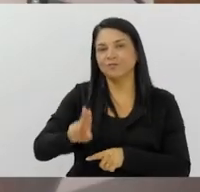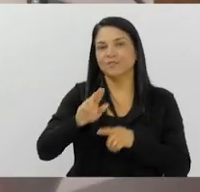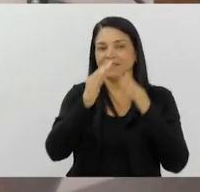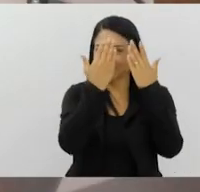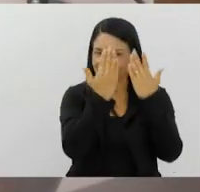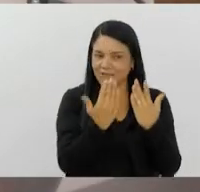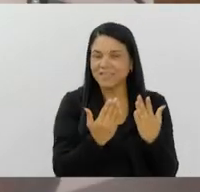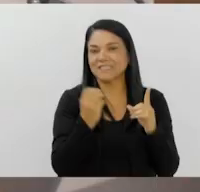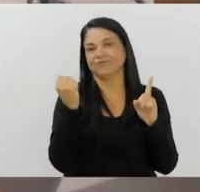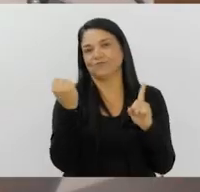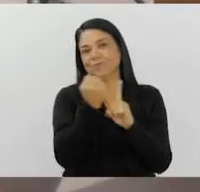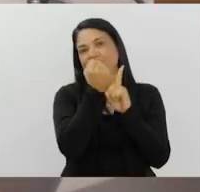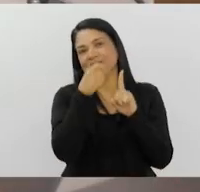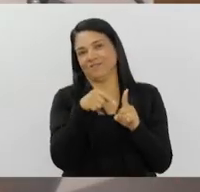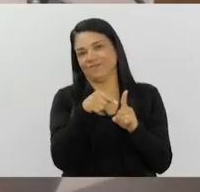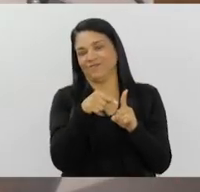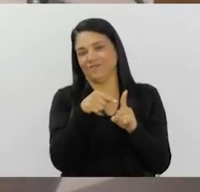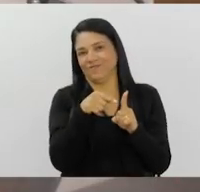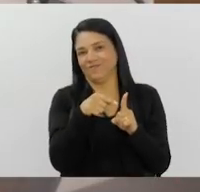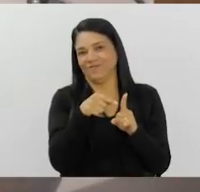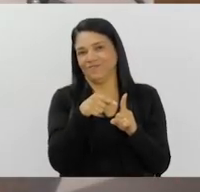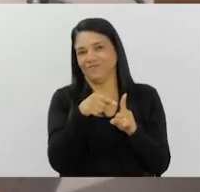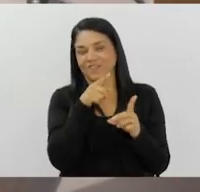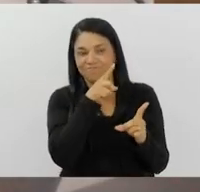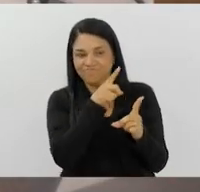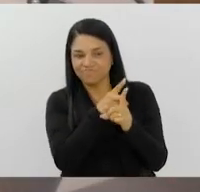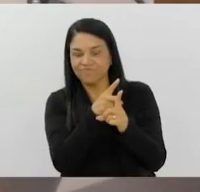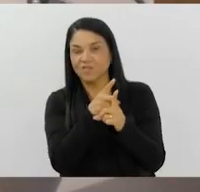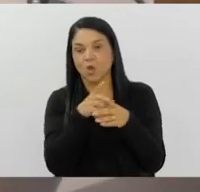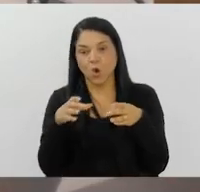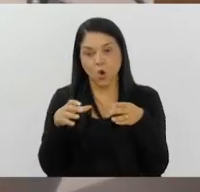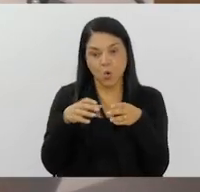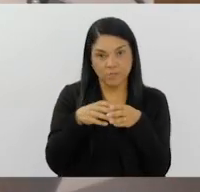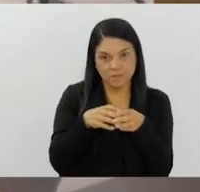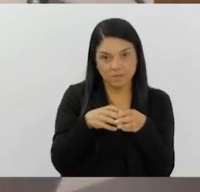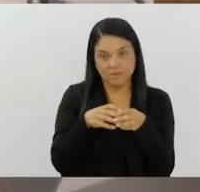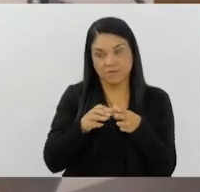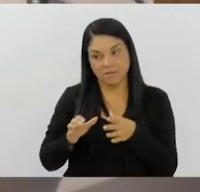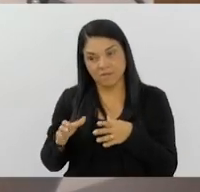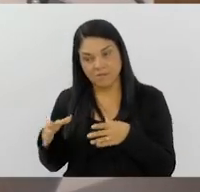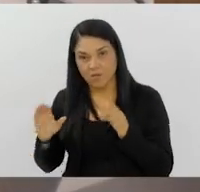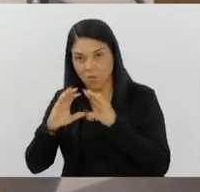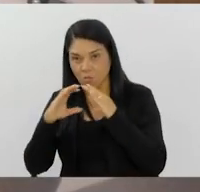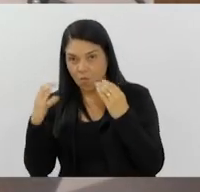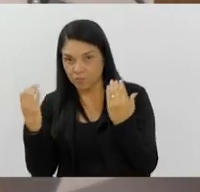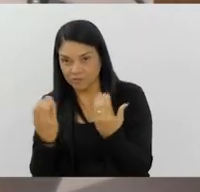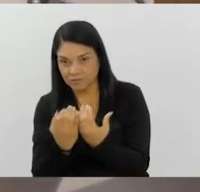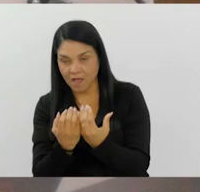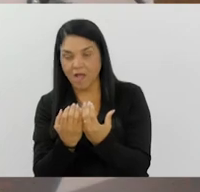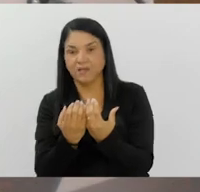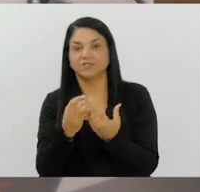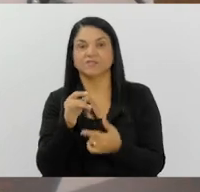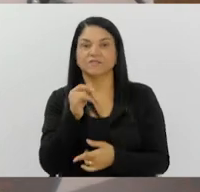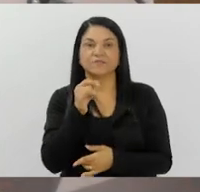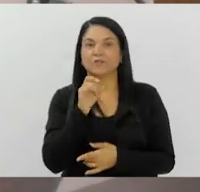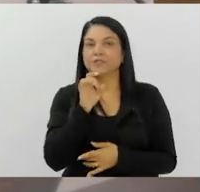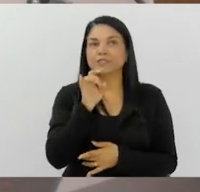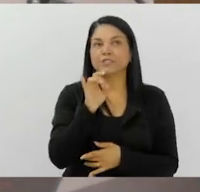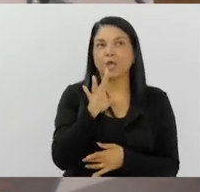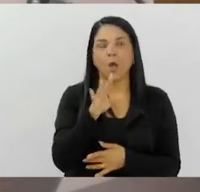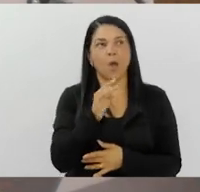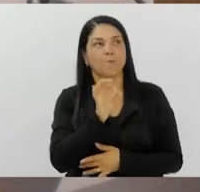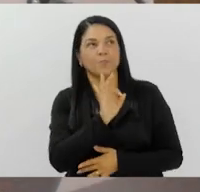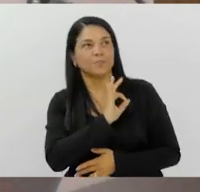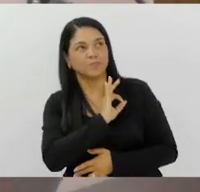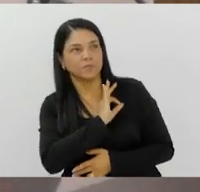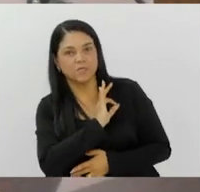impacto eh eh se identifica então comunidades grupos eh atores interessados não só agentes por exemplo da eh representantes da